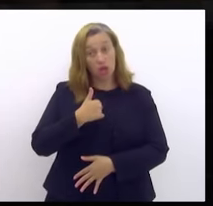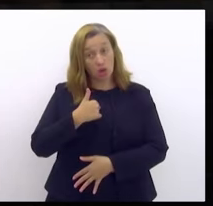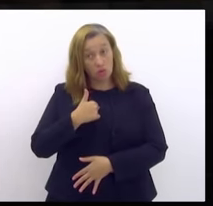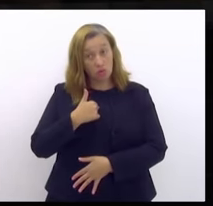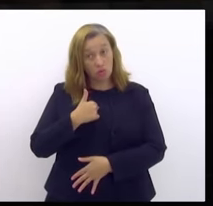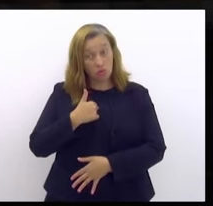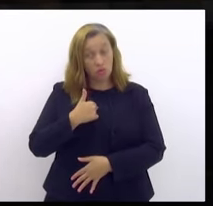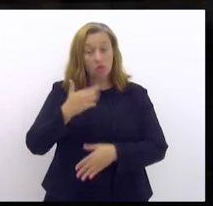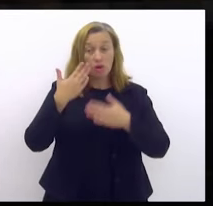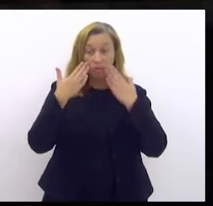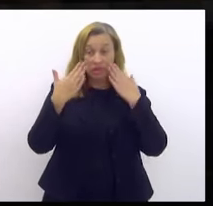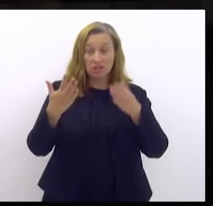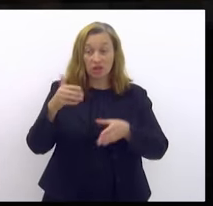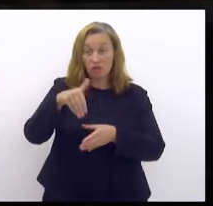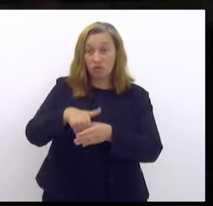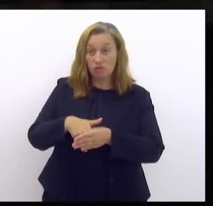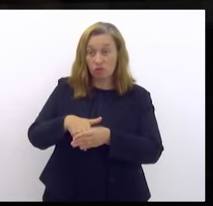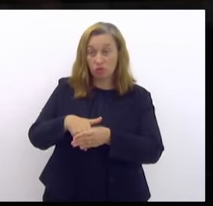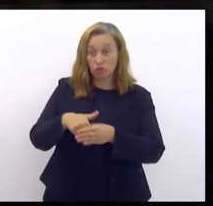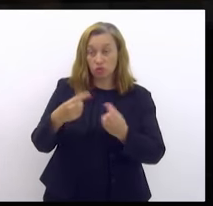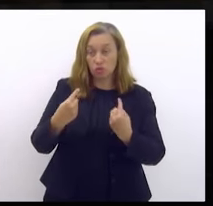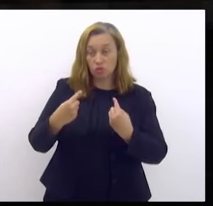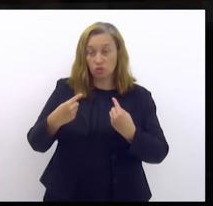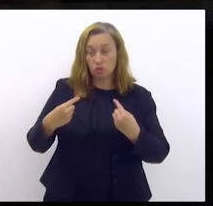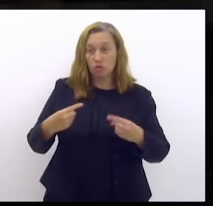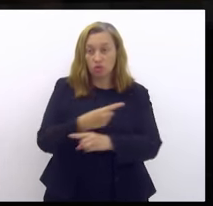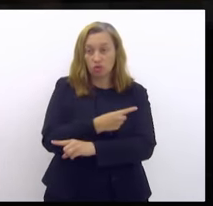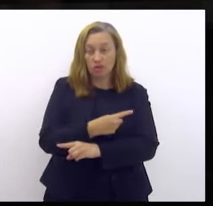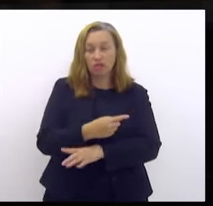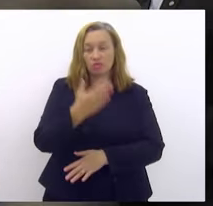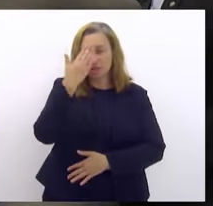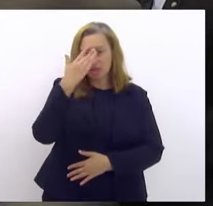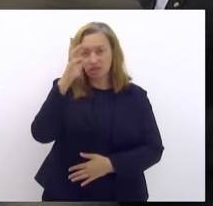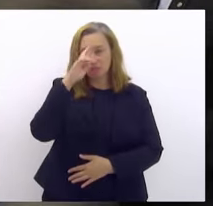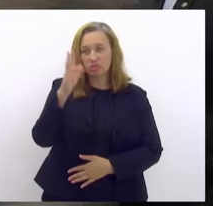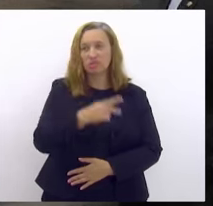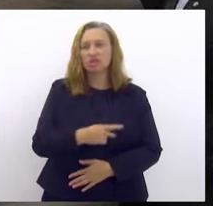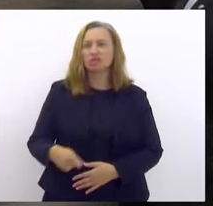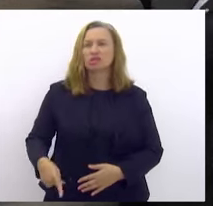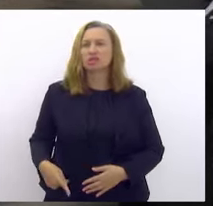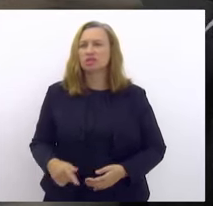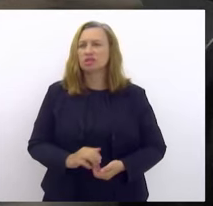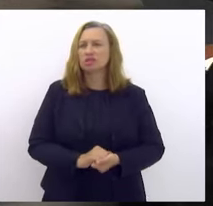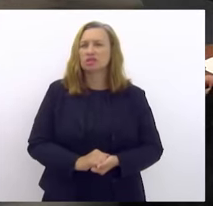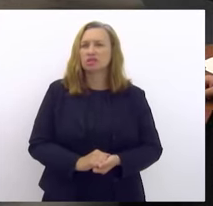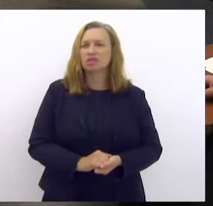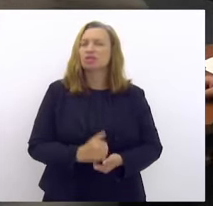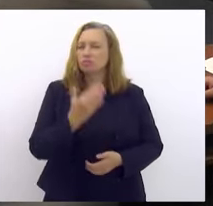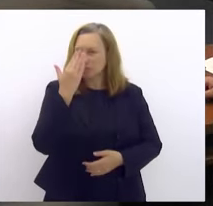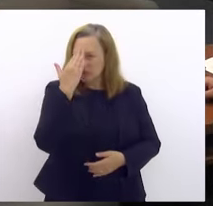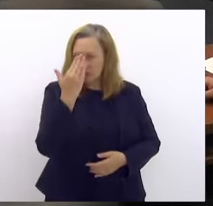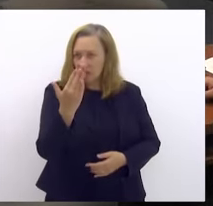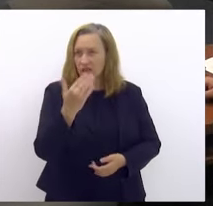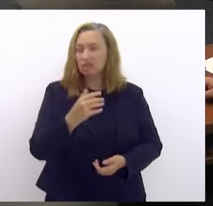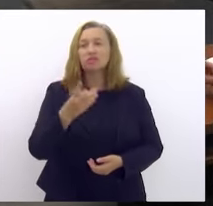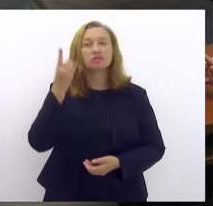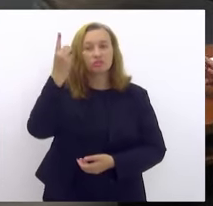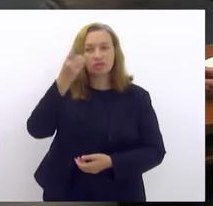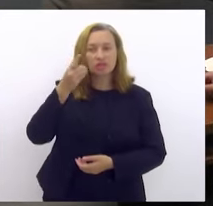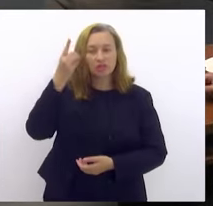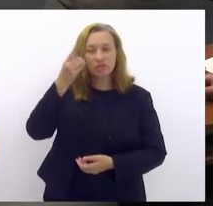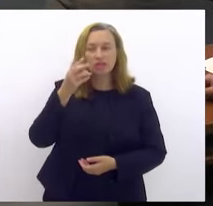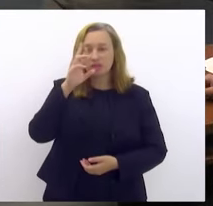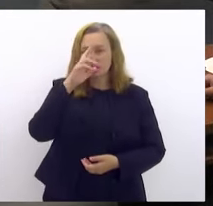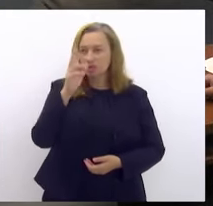vou apresentar meu voto contrário. Muito obrigado, senhor presidente. Obrigado, meu deputado.